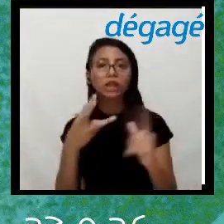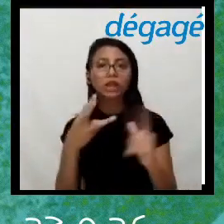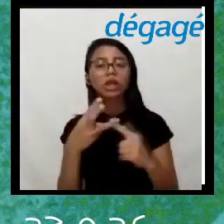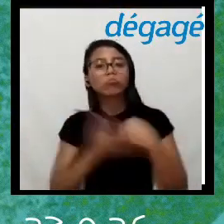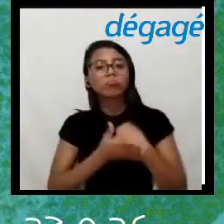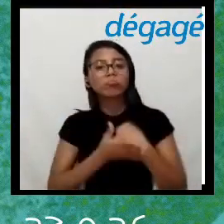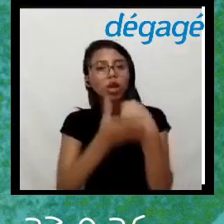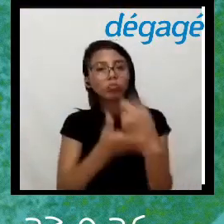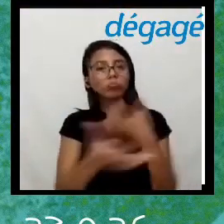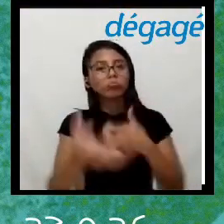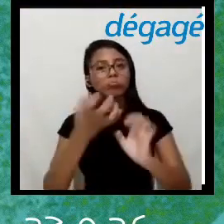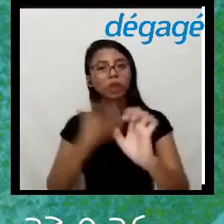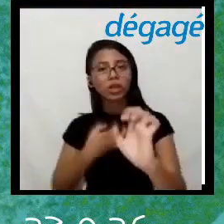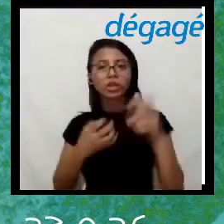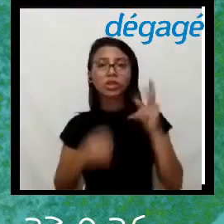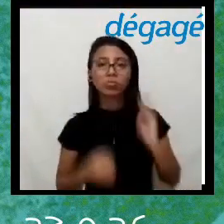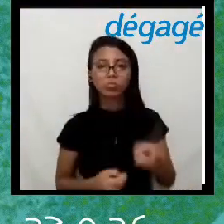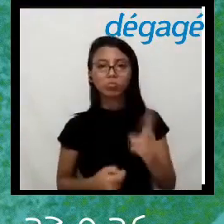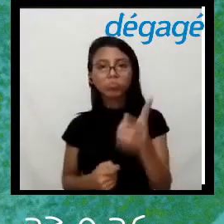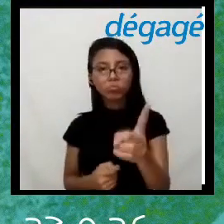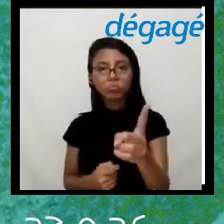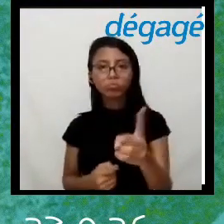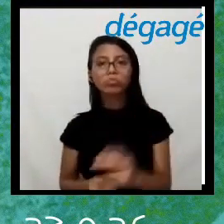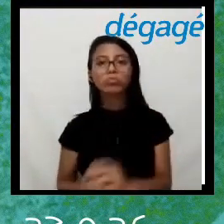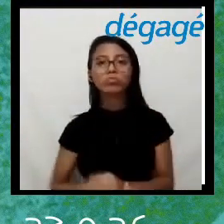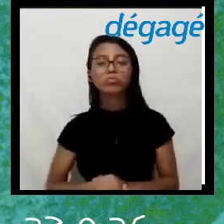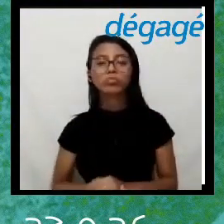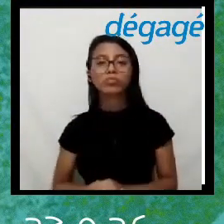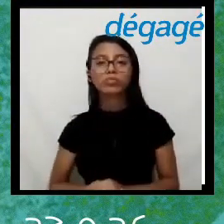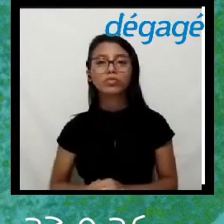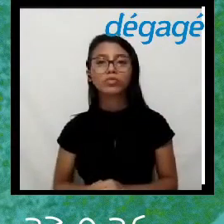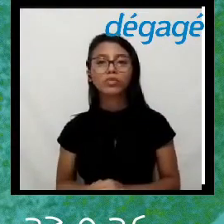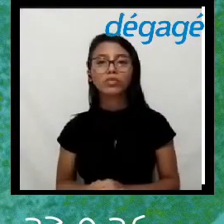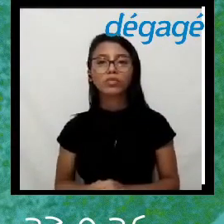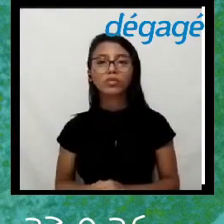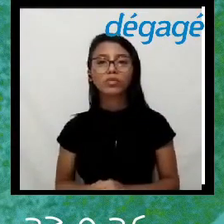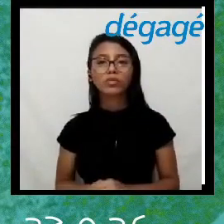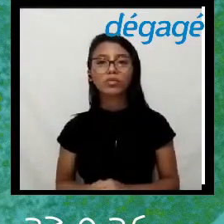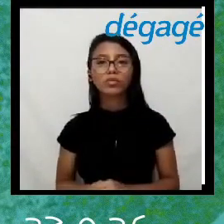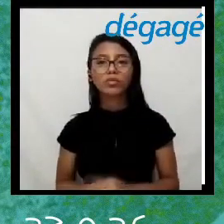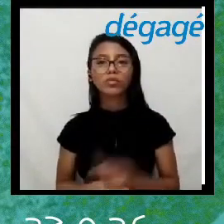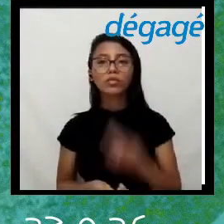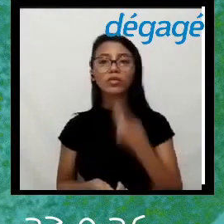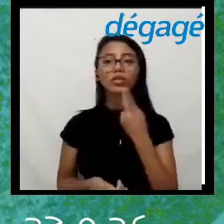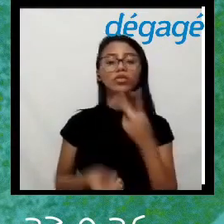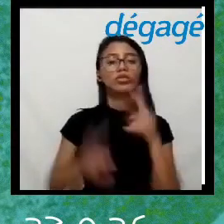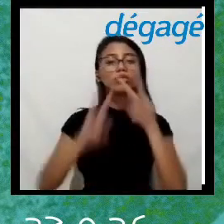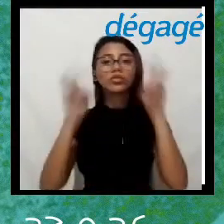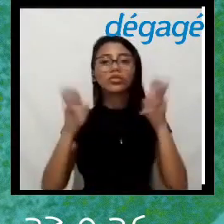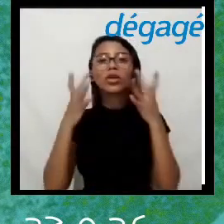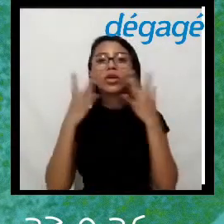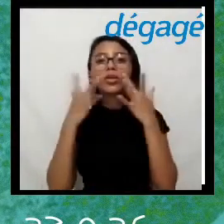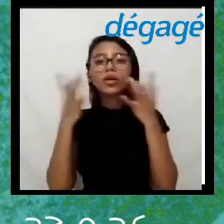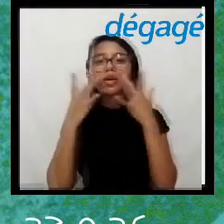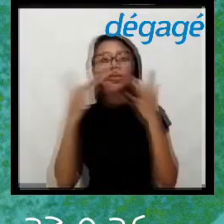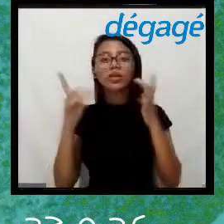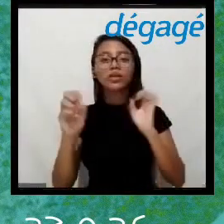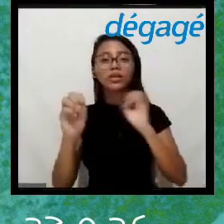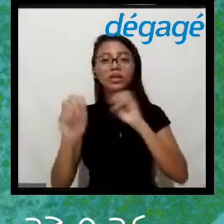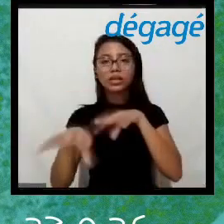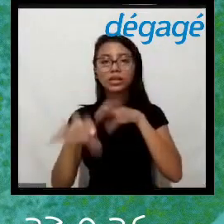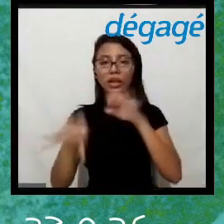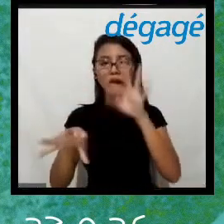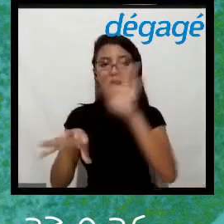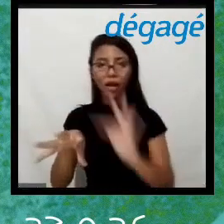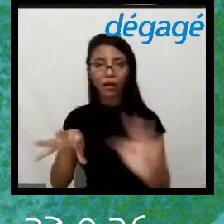É, e aí, falando sobre essa institucionalização e sobre a formação na licenciatura em teatro da Unirio, né, eu acho que é